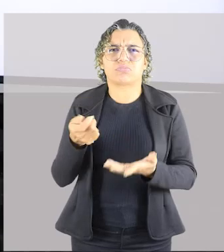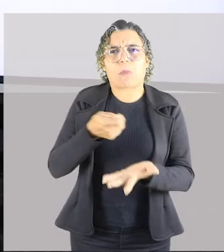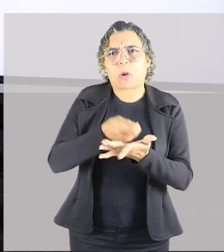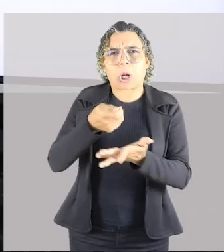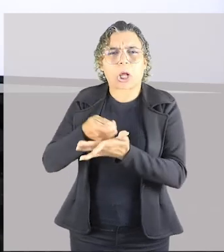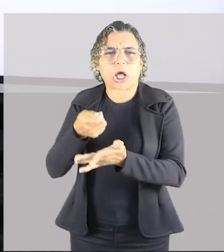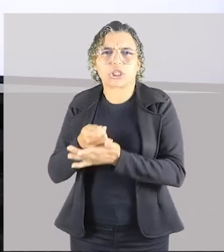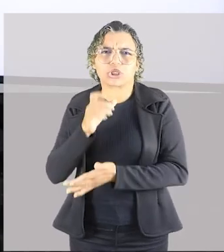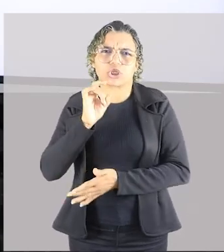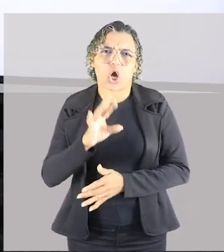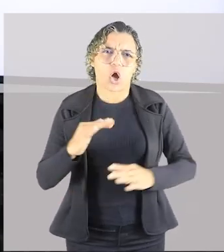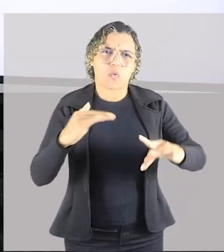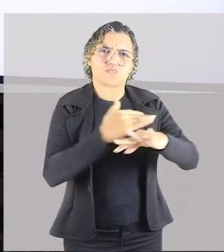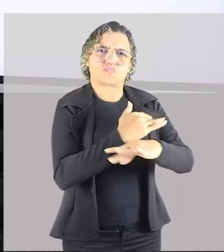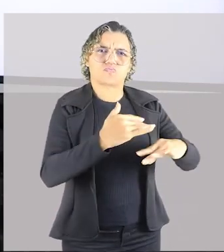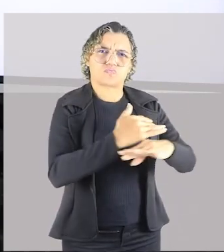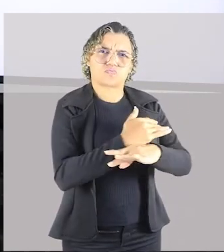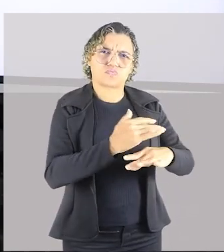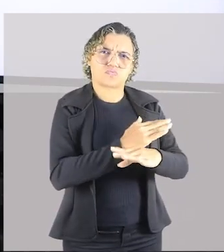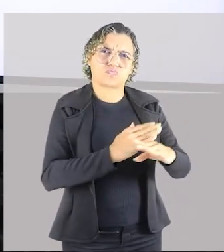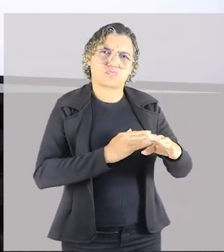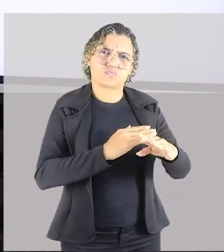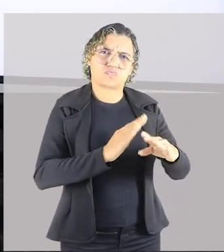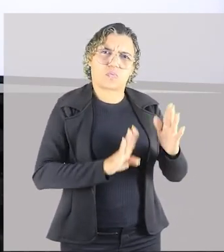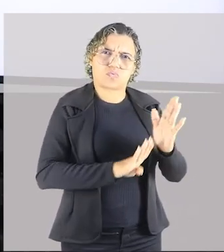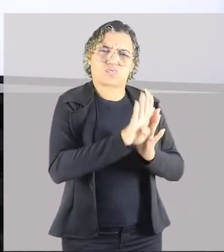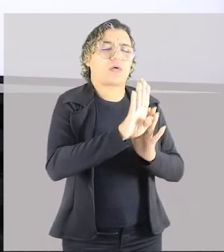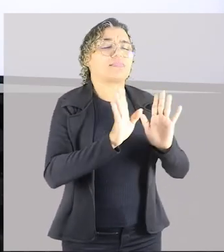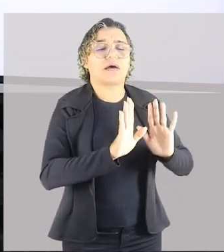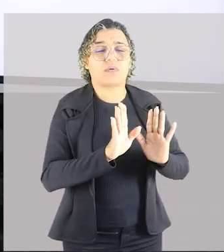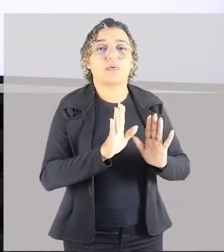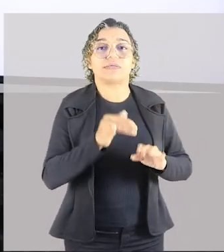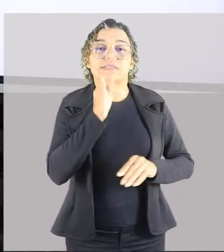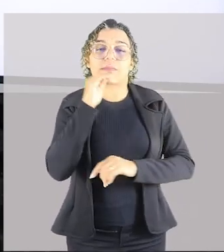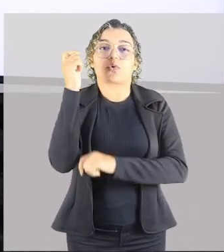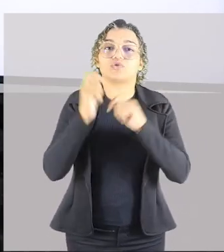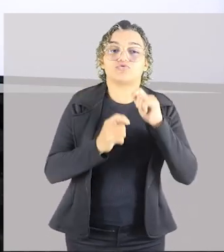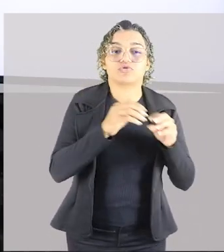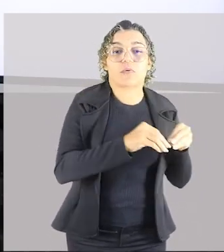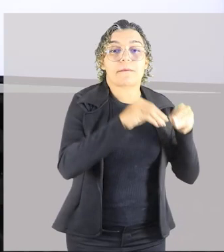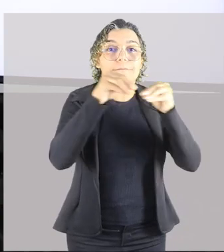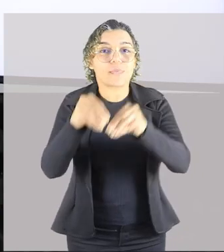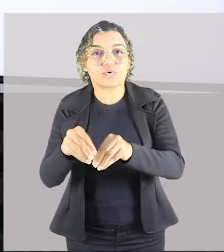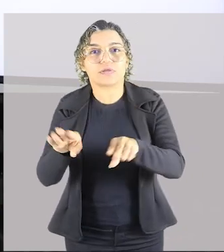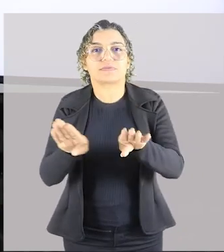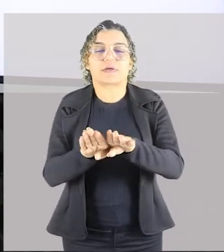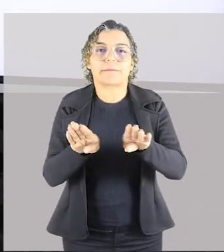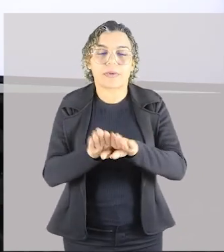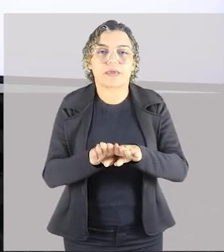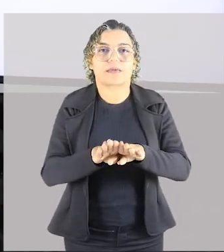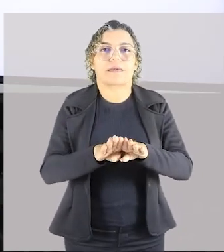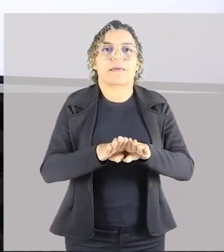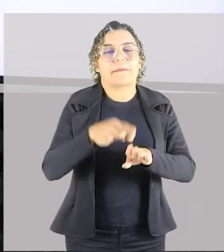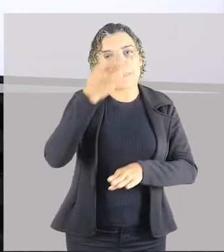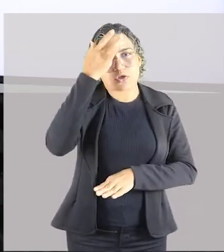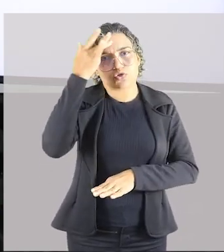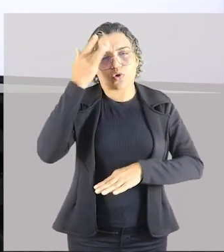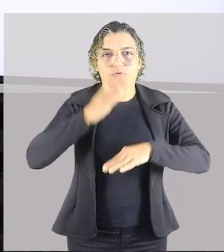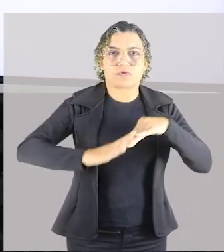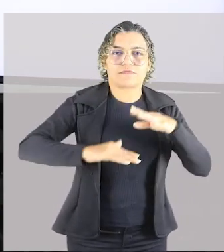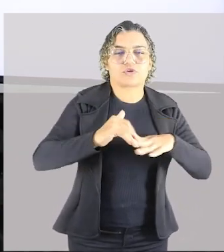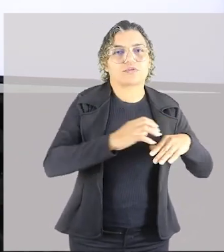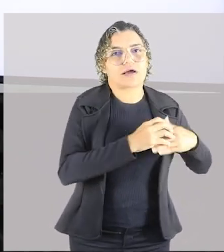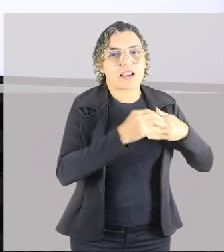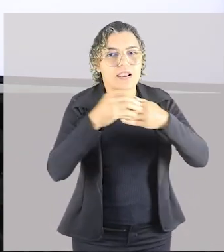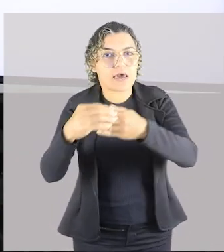estar situadas dentro dos grandes centros urbanos, tá? E quando a indústria se desloca, ela leva também, ela atrai pessoas ao seu entorno devido